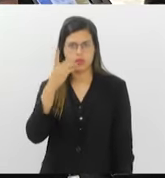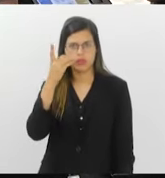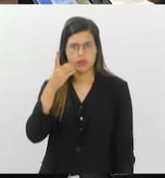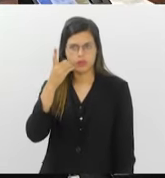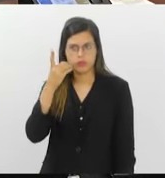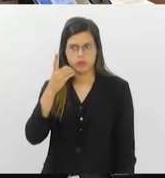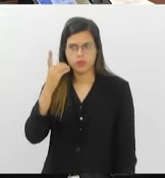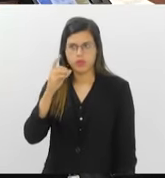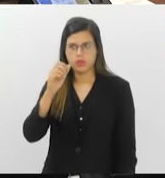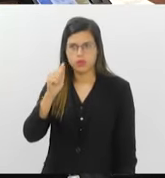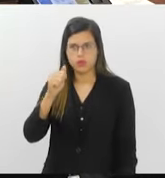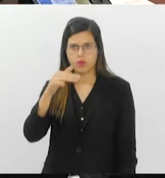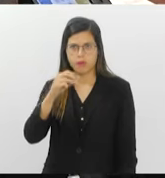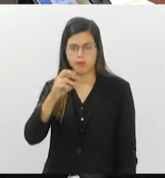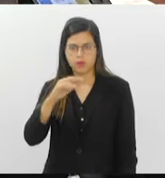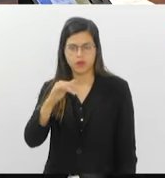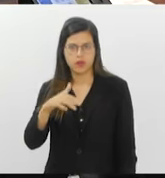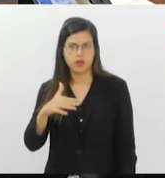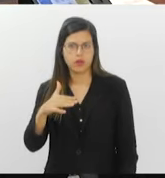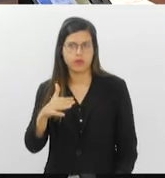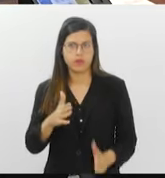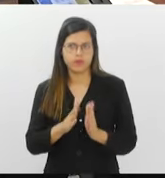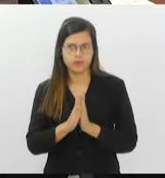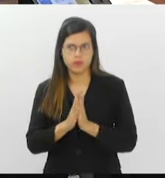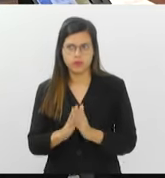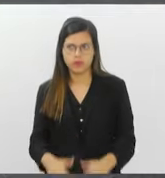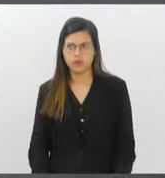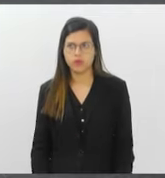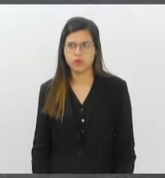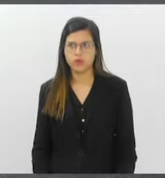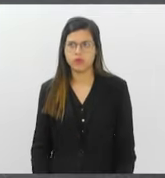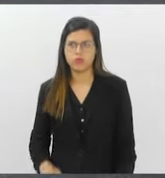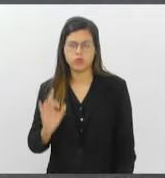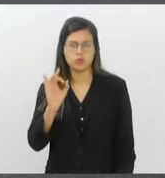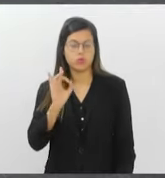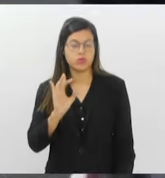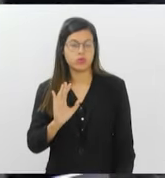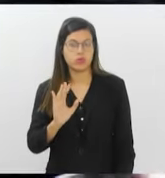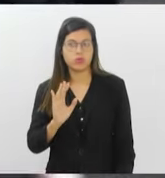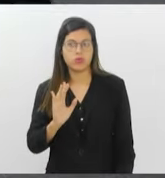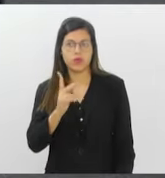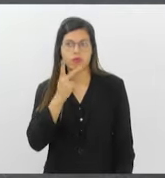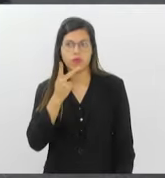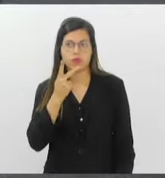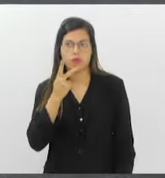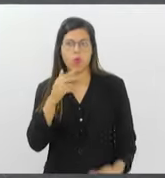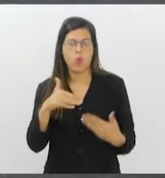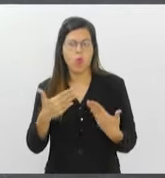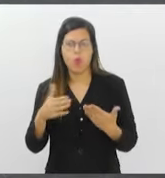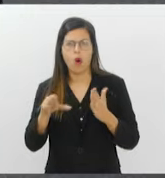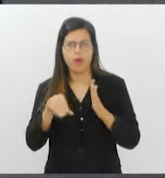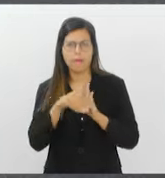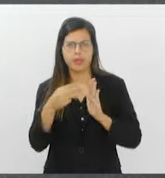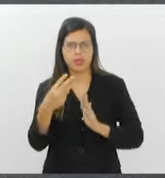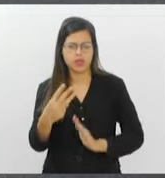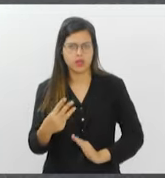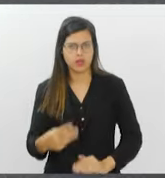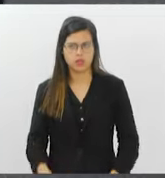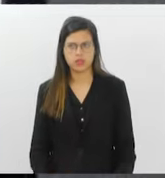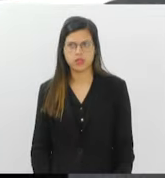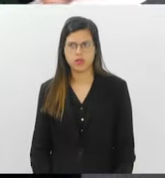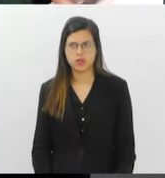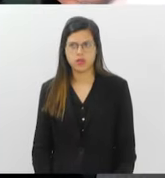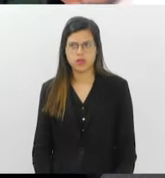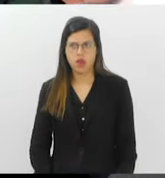Deputado Amorim, por favor. Amorim. É só para o senhor dizer qual é a emenda 3. É a